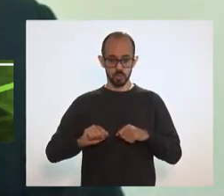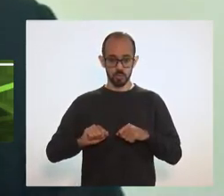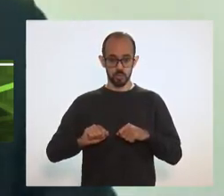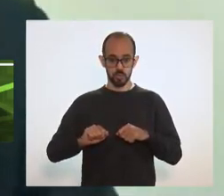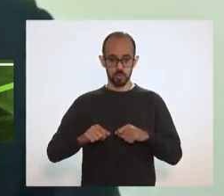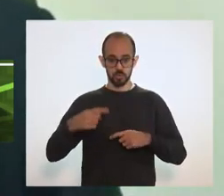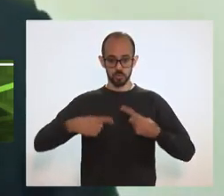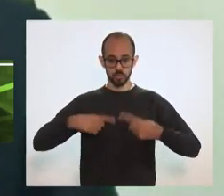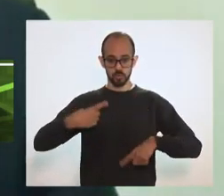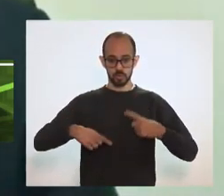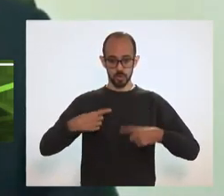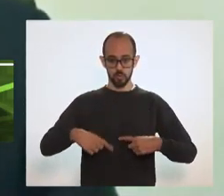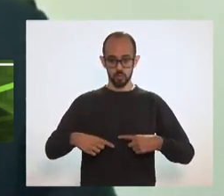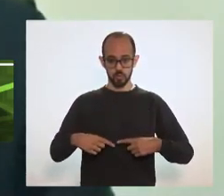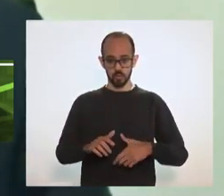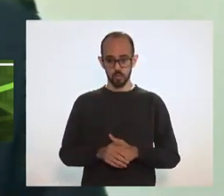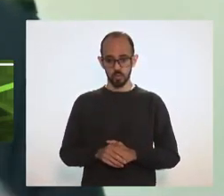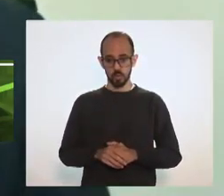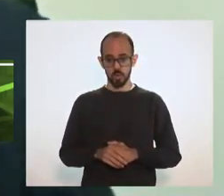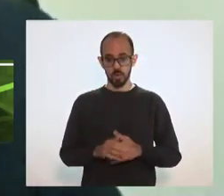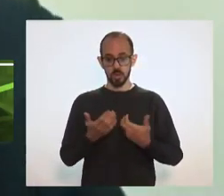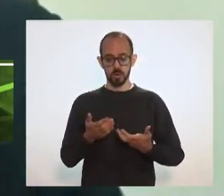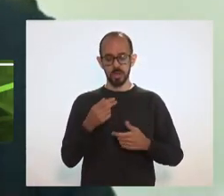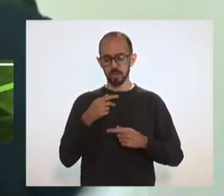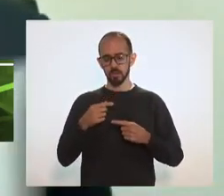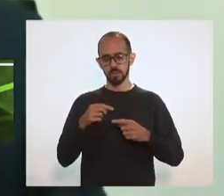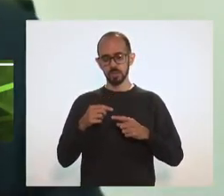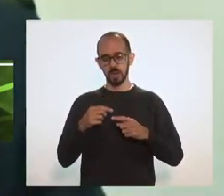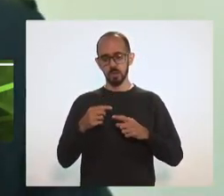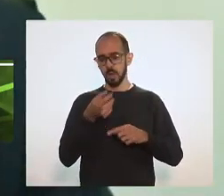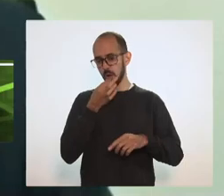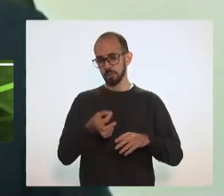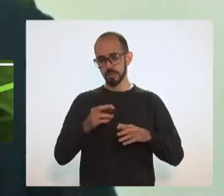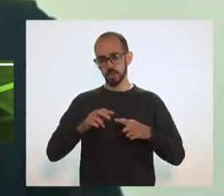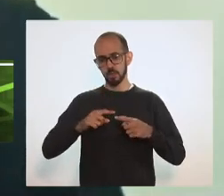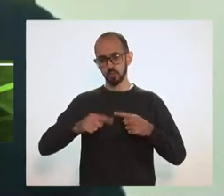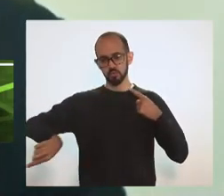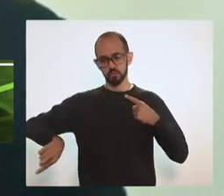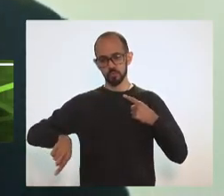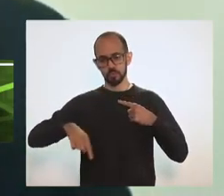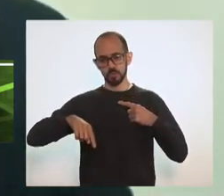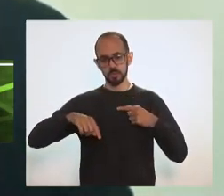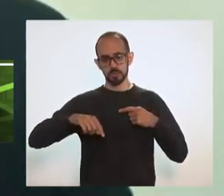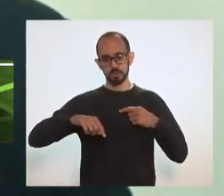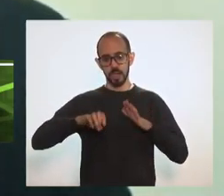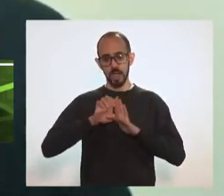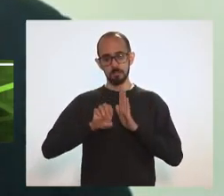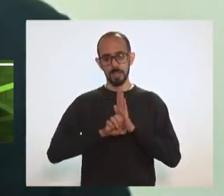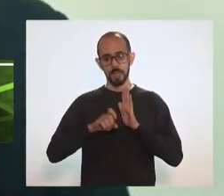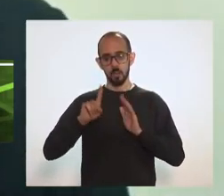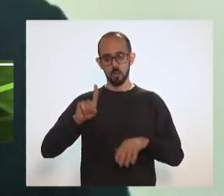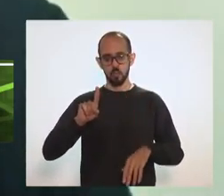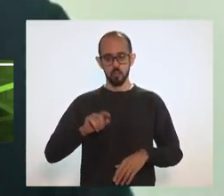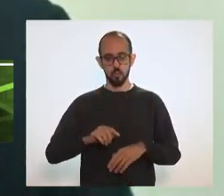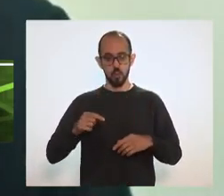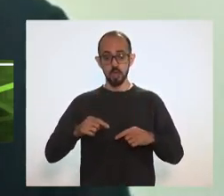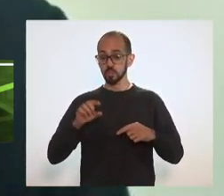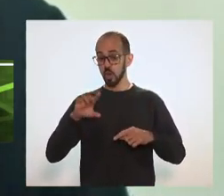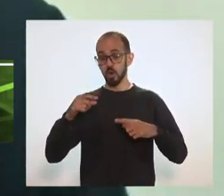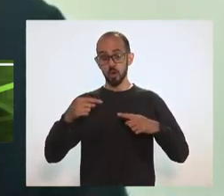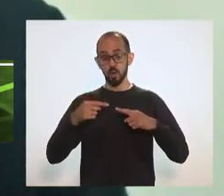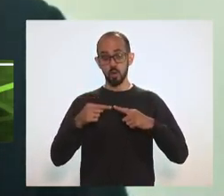da pauta. Ainda relator, deputado Chico Machado. Emendas de plenário ao projeto de lei 4511/2018. O parecer é